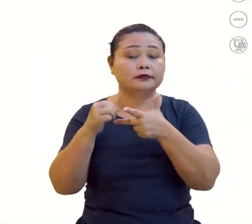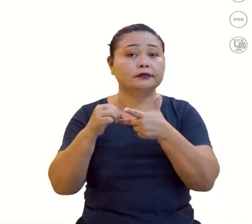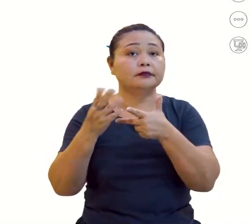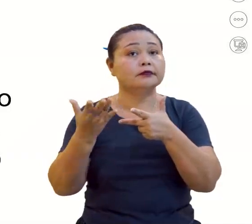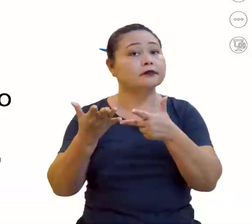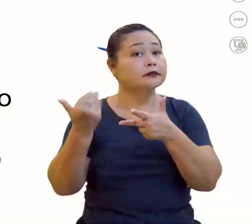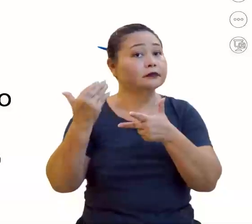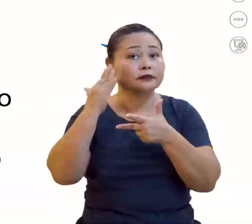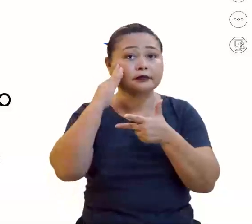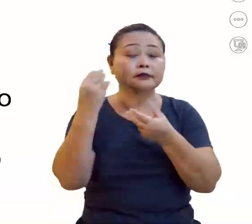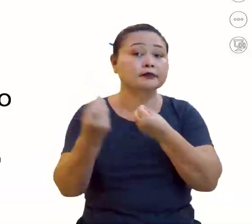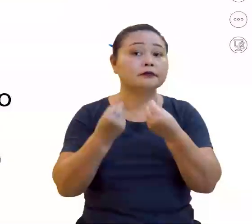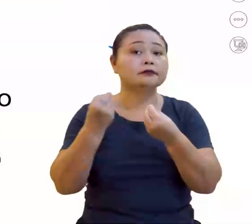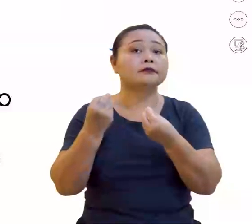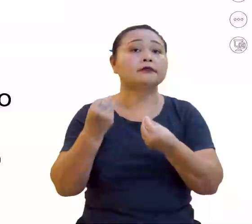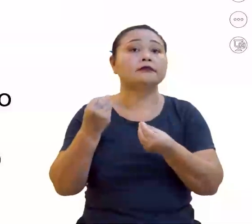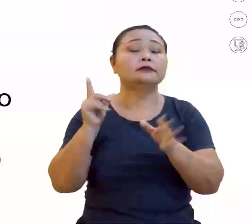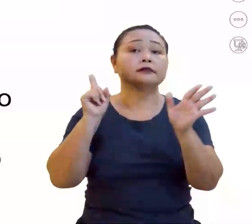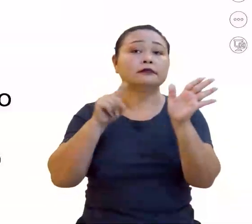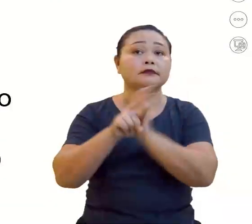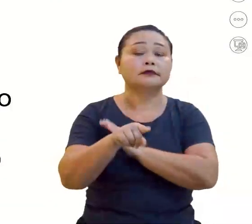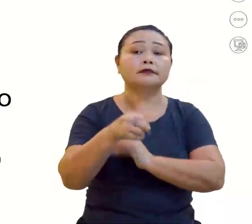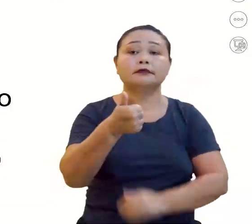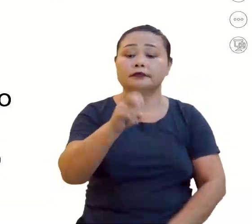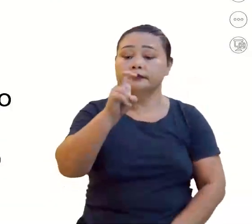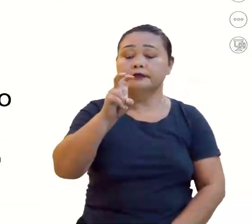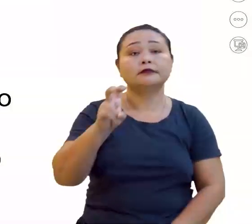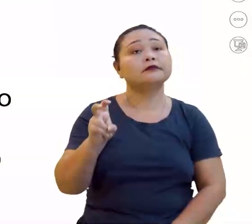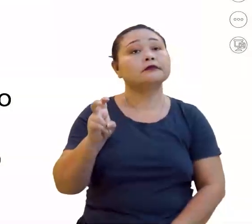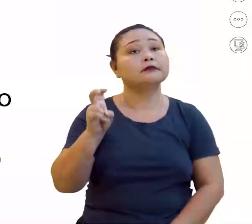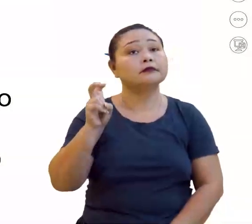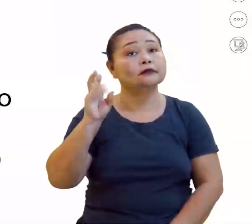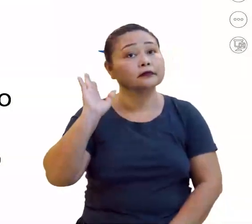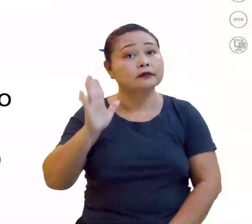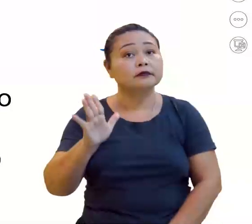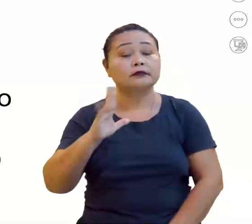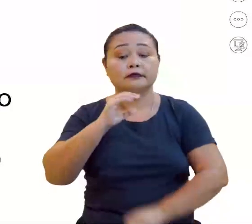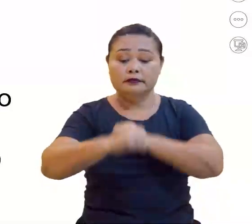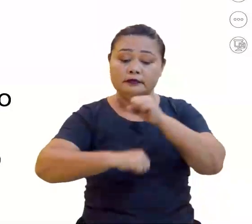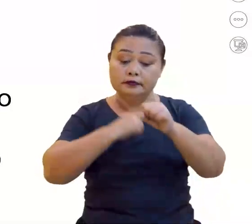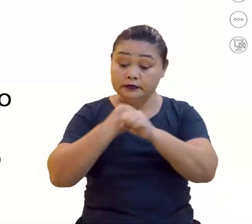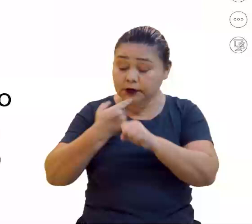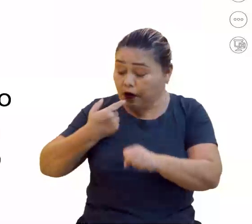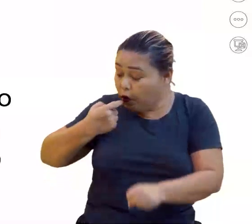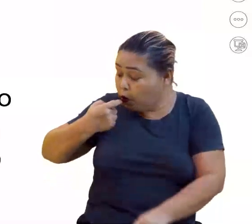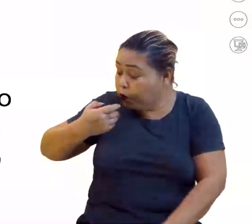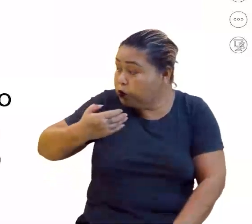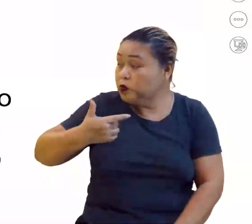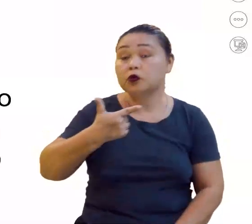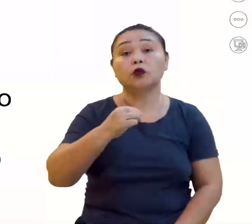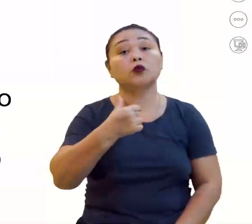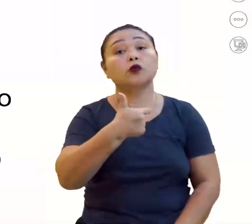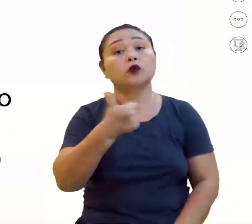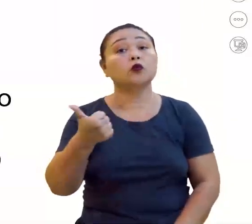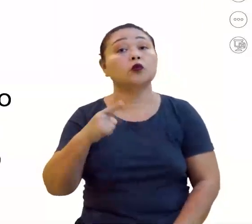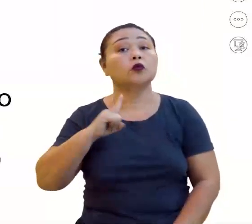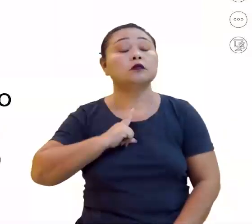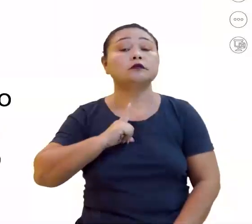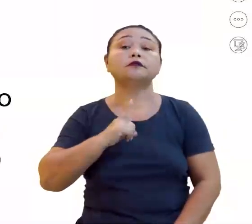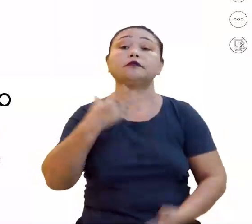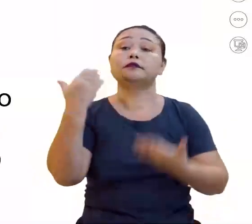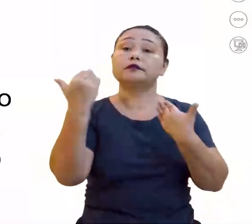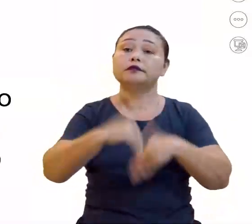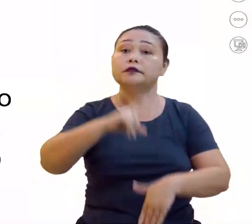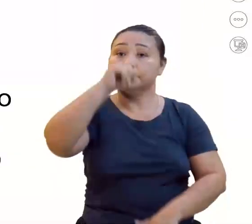vamos entender como funciona a questão de número 155, já no Enem fresquinho de 2021, prova amarela.